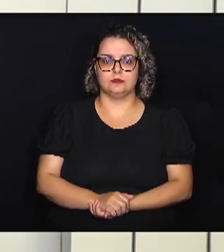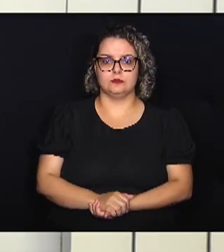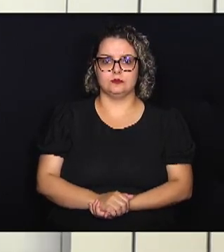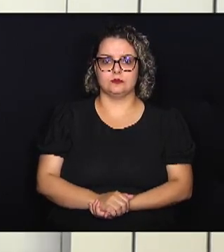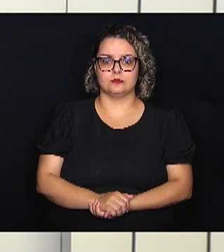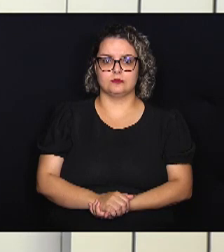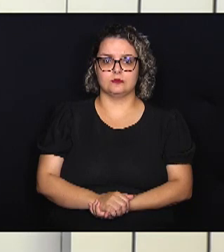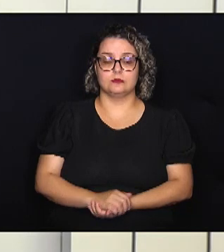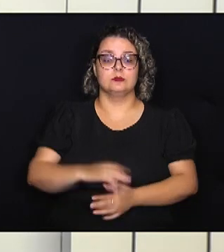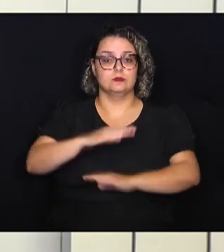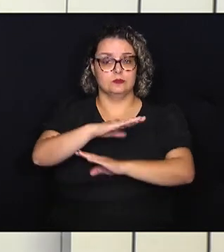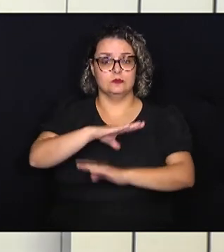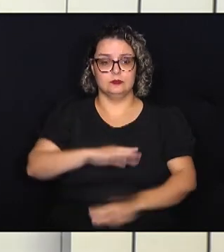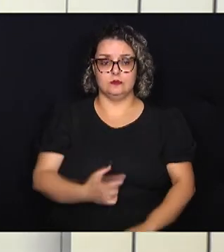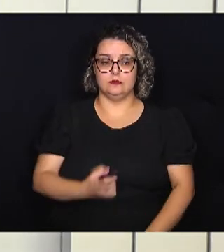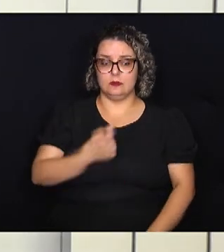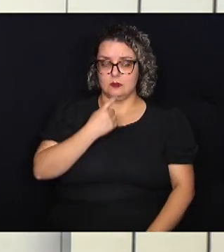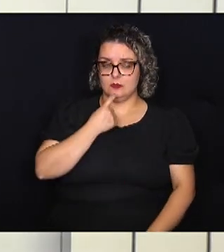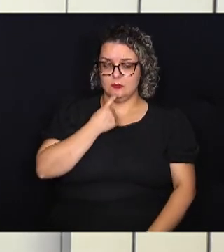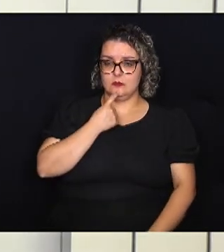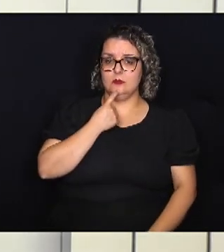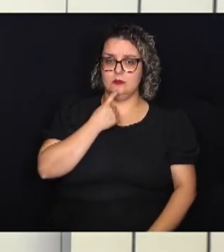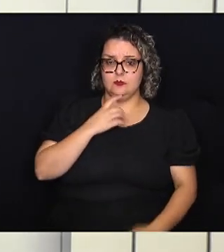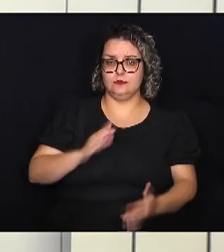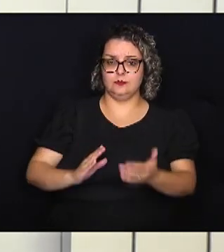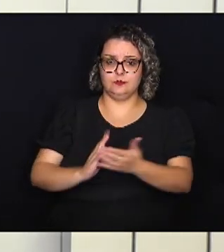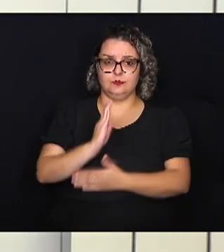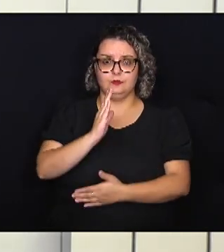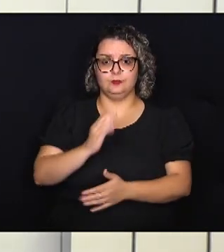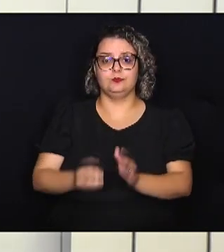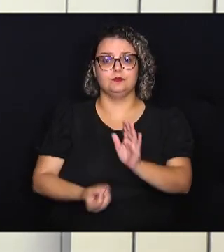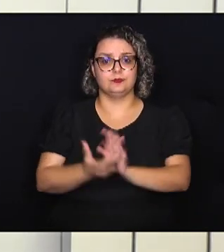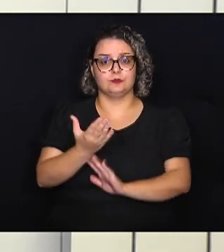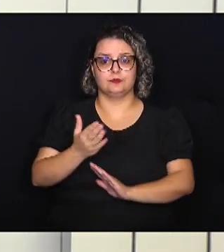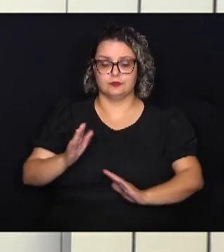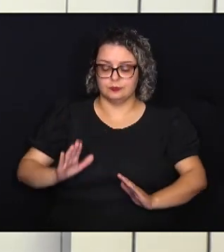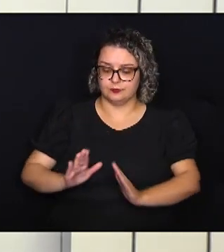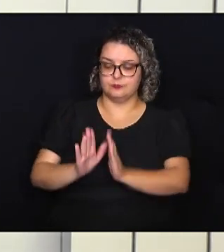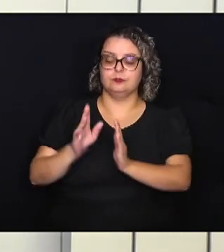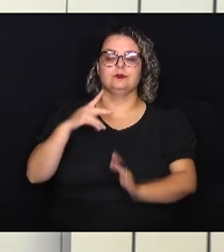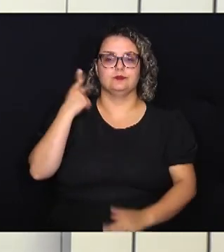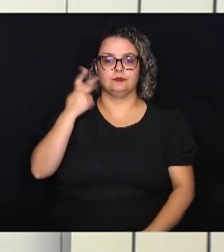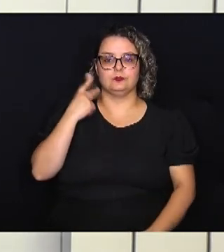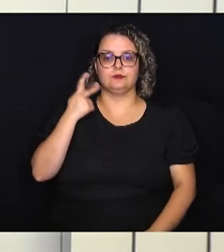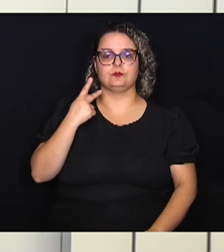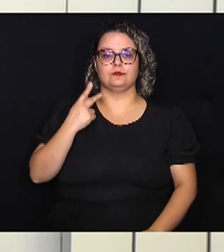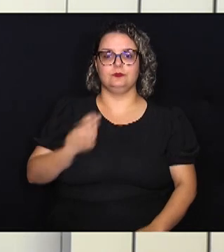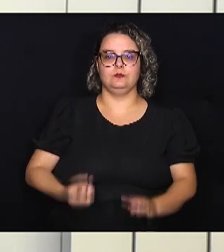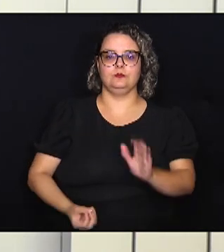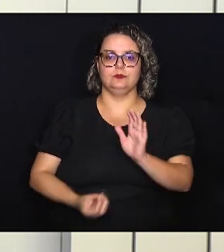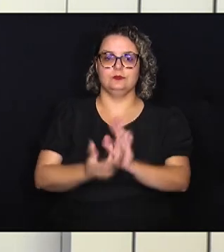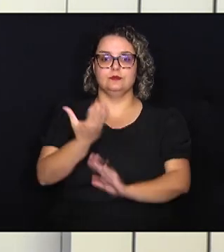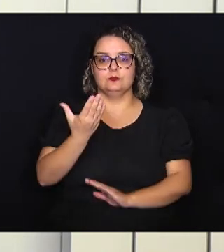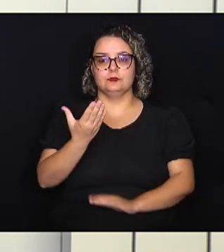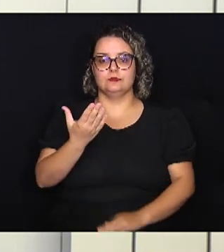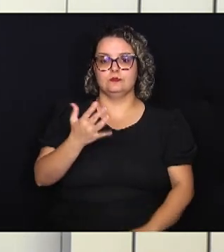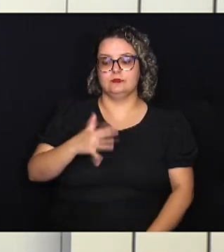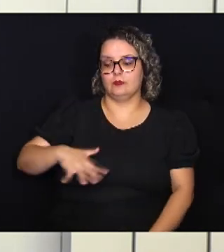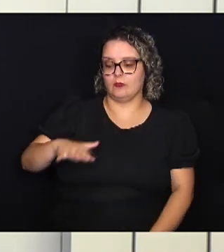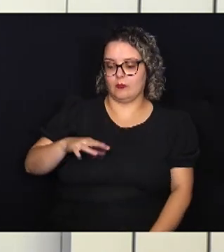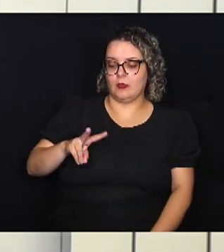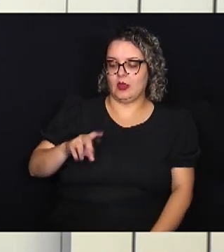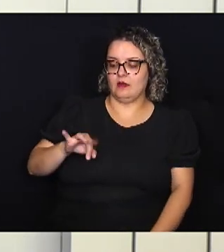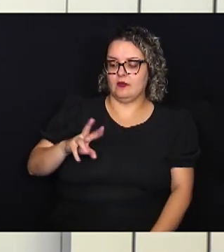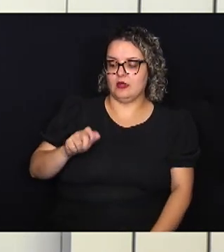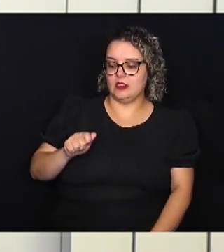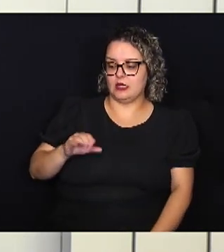A Câmara Municipal de Campinas aprovou a criação da Frente Parlamentar pela criação do distrito de Viracopos,